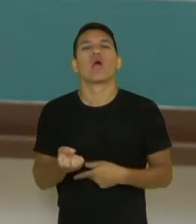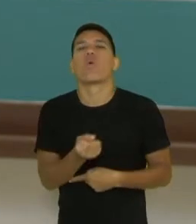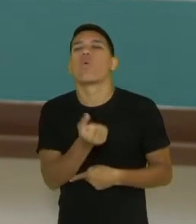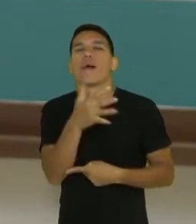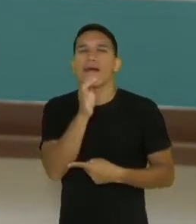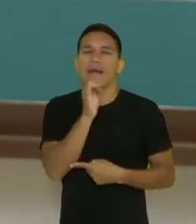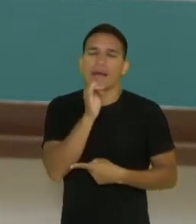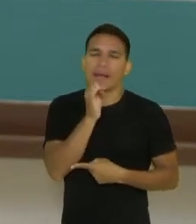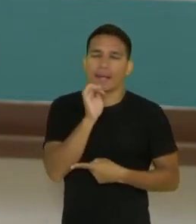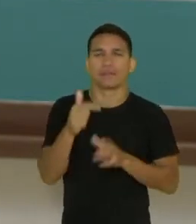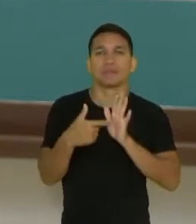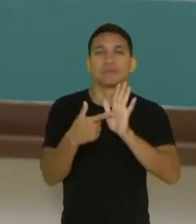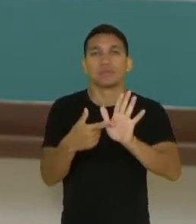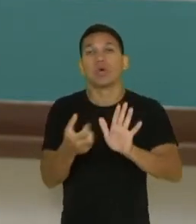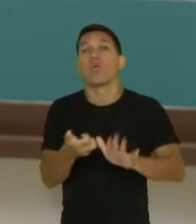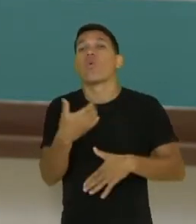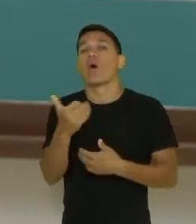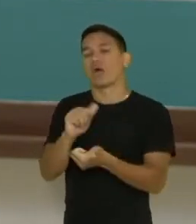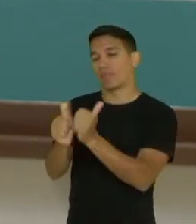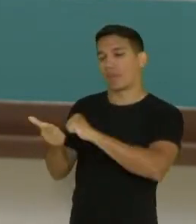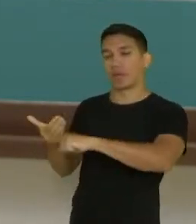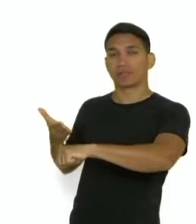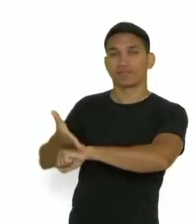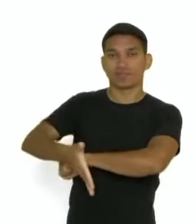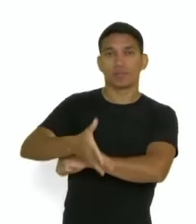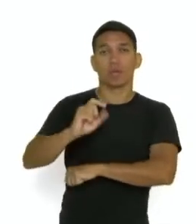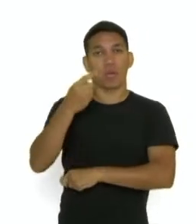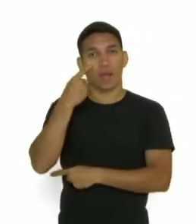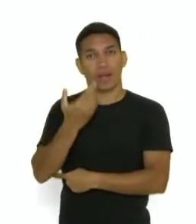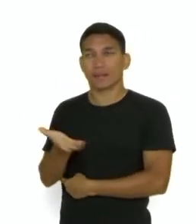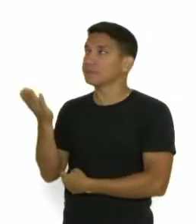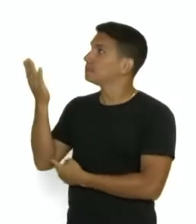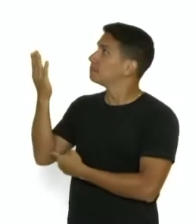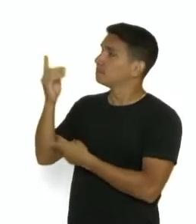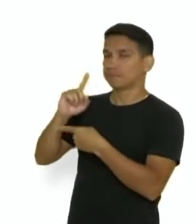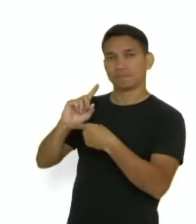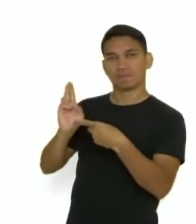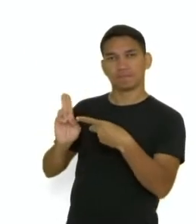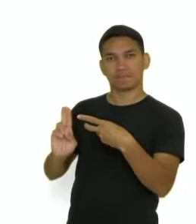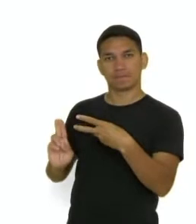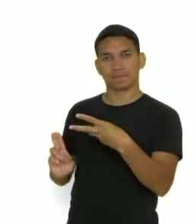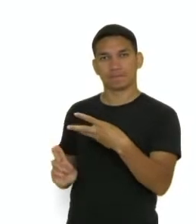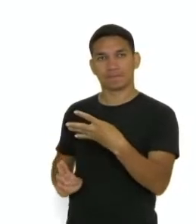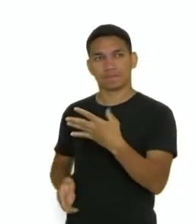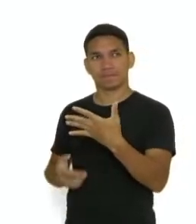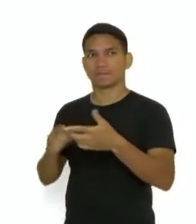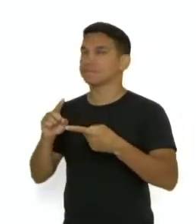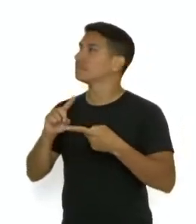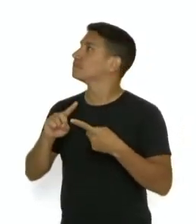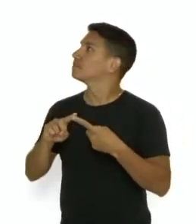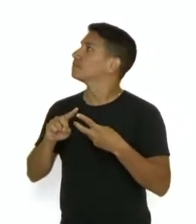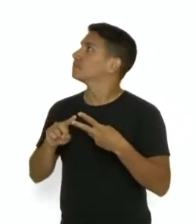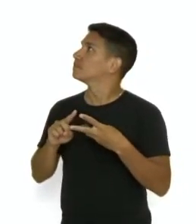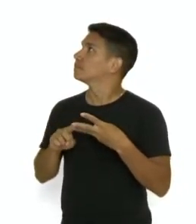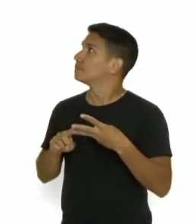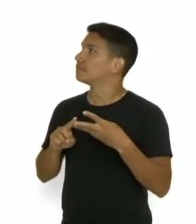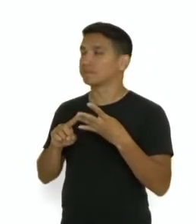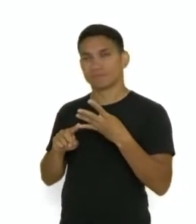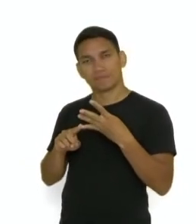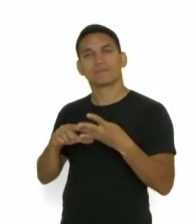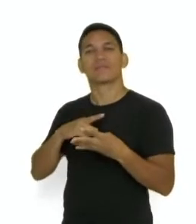são alguns exemplos então nesses quartos invasão nós temos o futebol eo futsal basquetebol e handebol